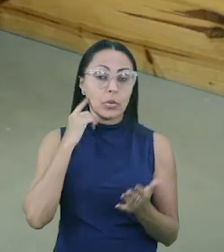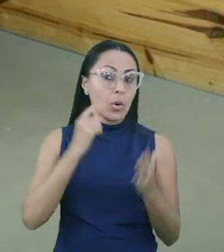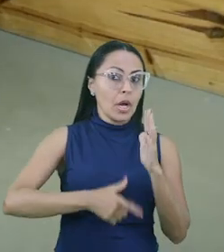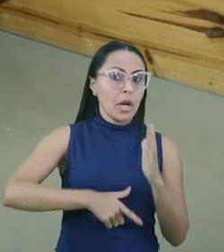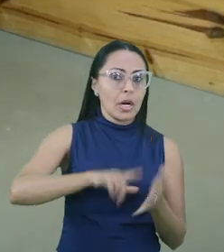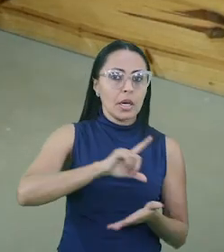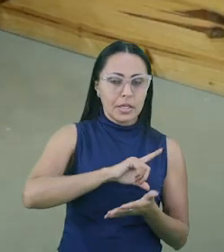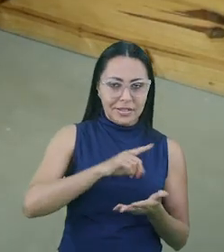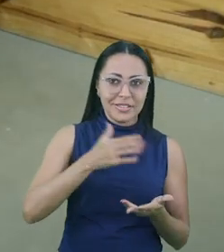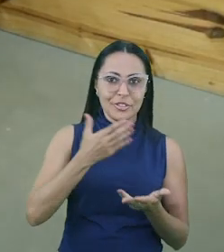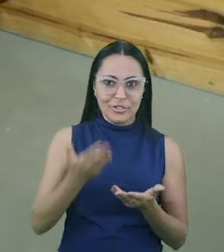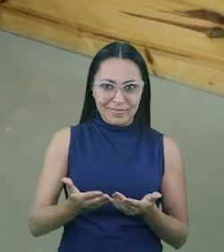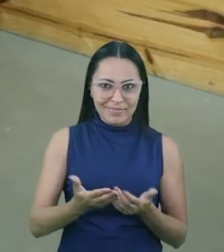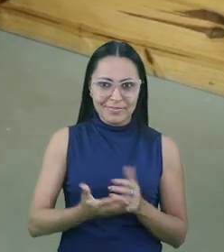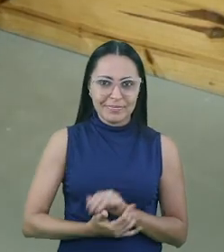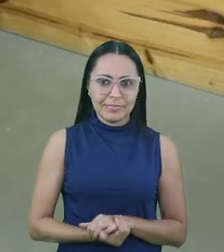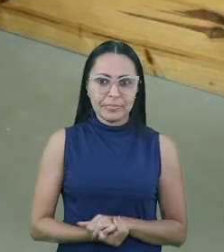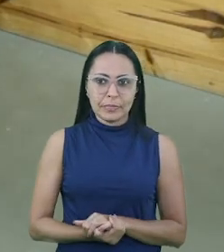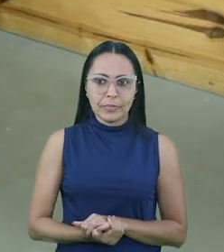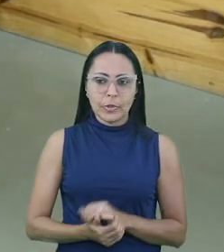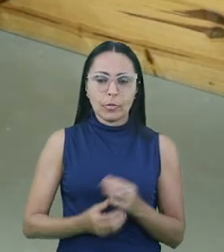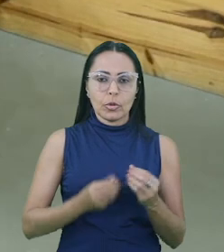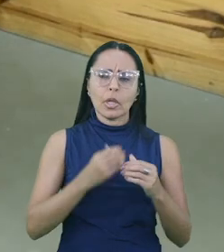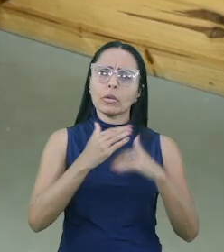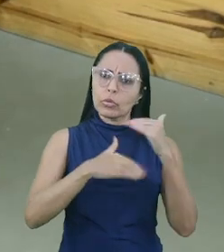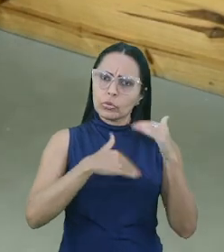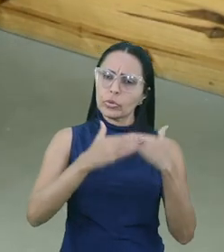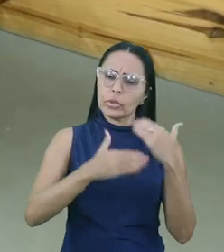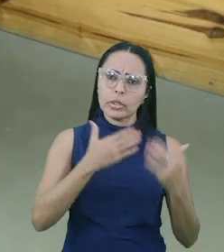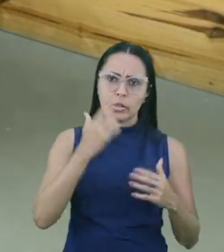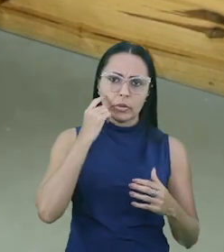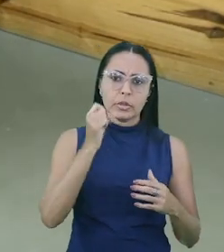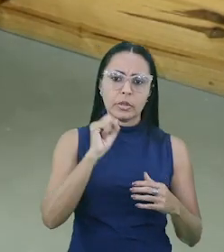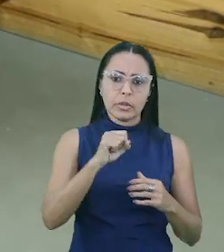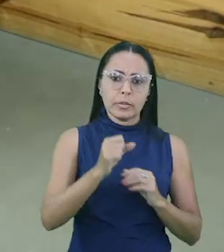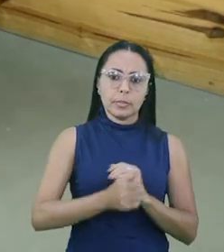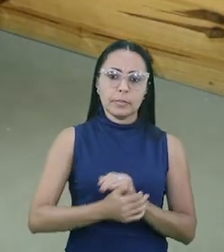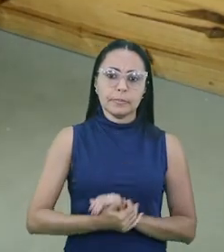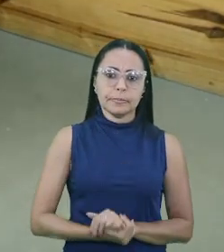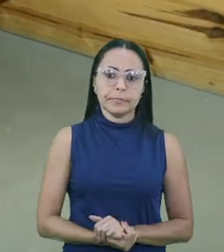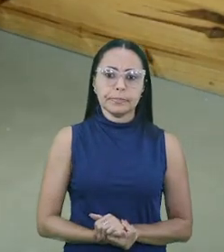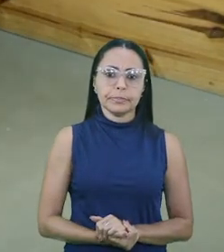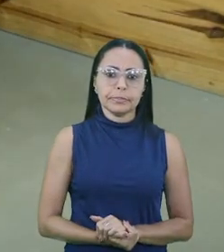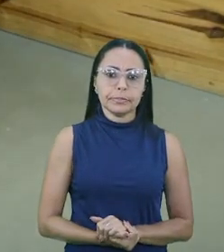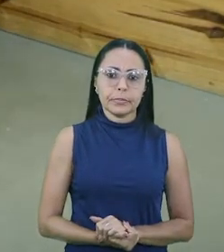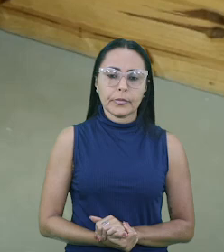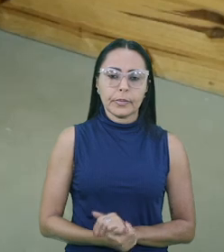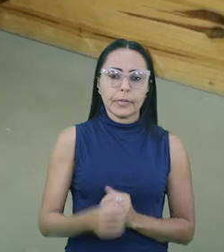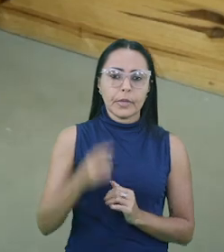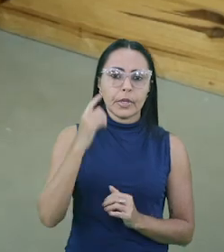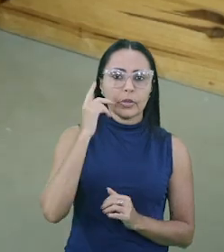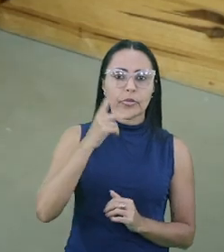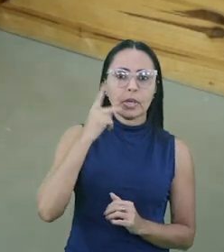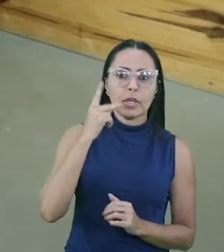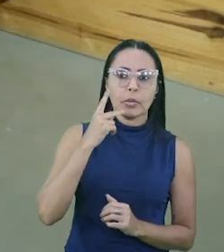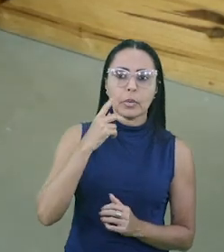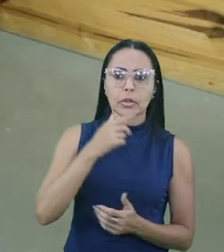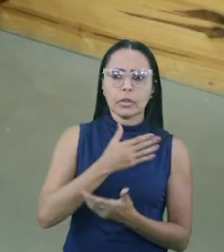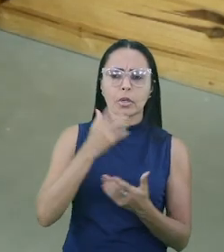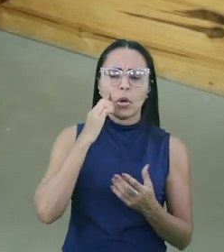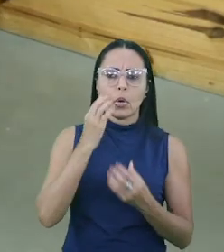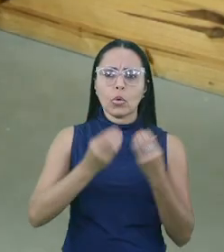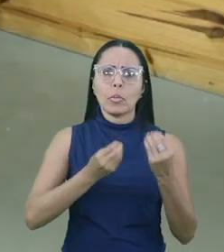durante, quando está construindo mesmo, né, a arte, a ilustração. E aí fala assim para os estudantes como é que tu